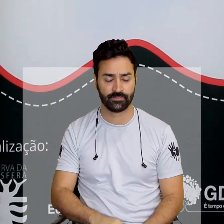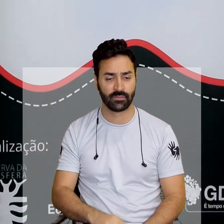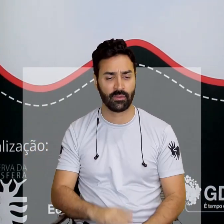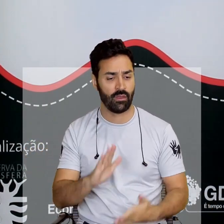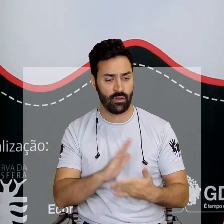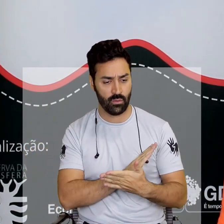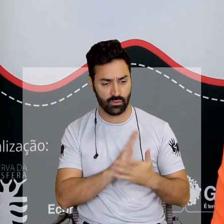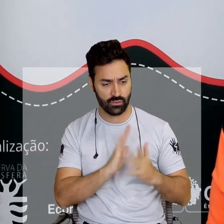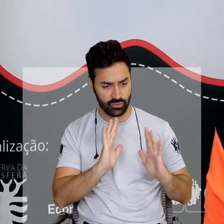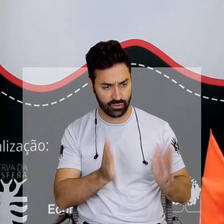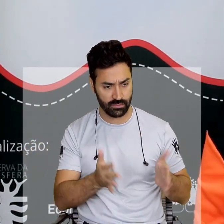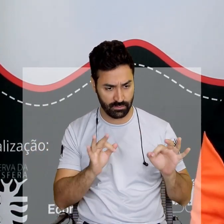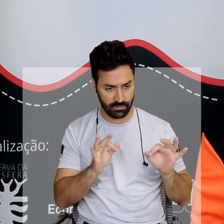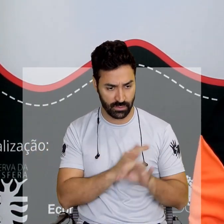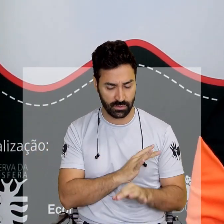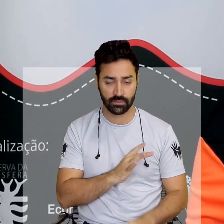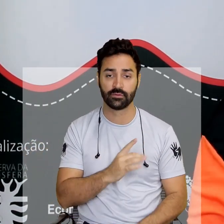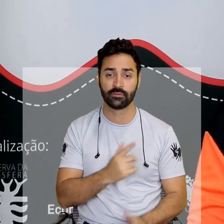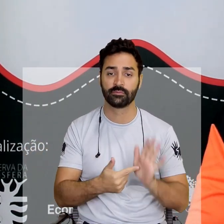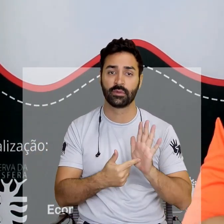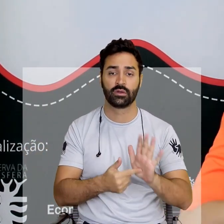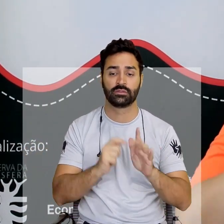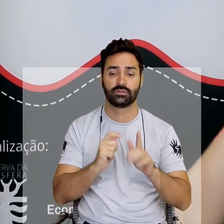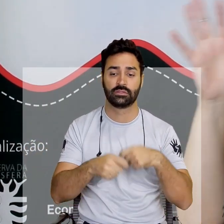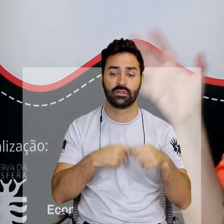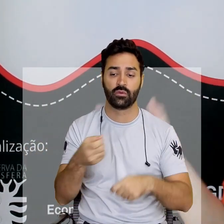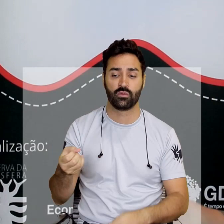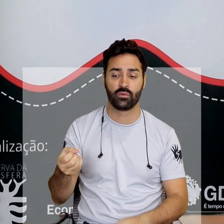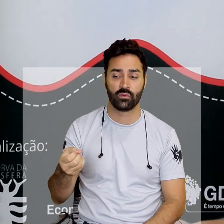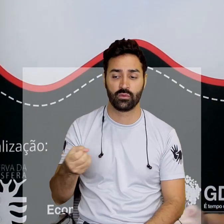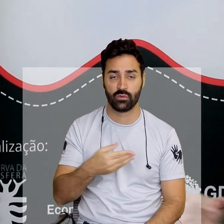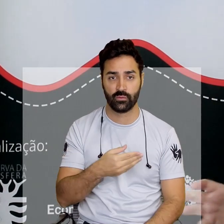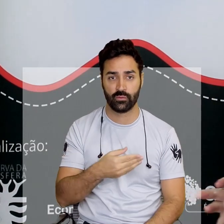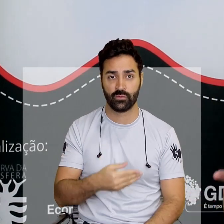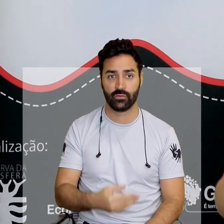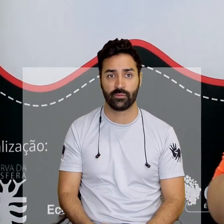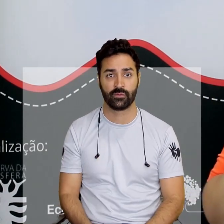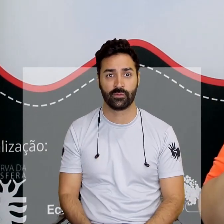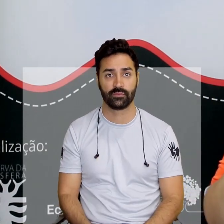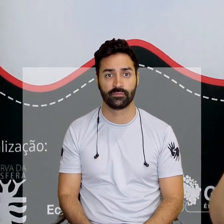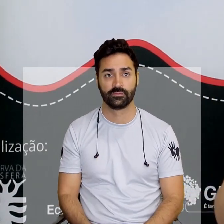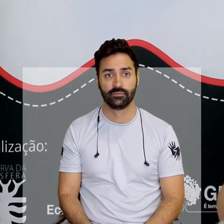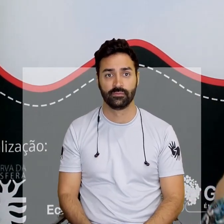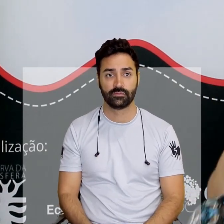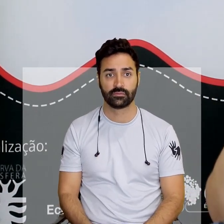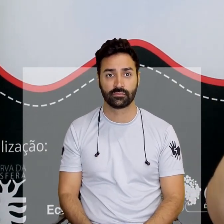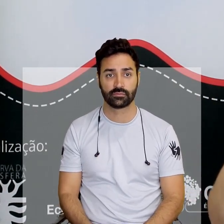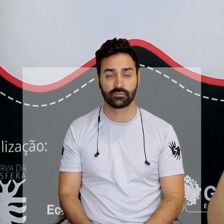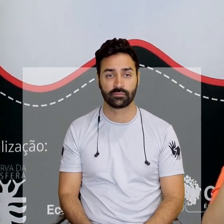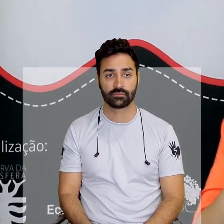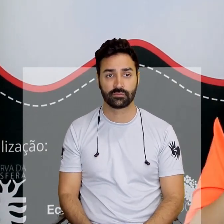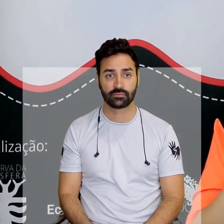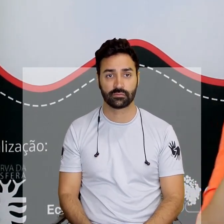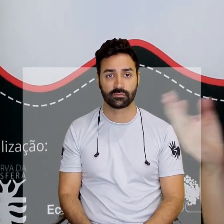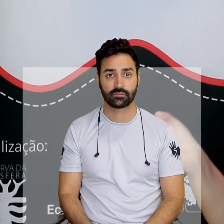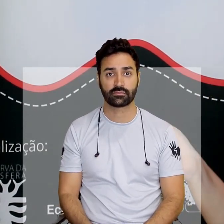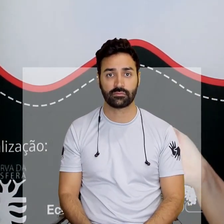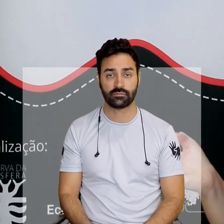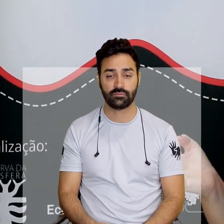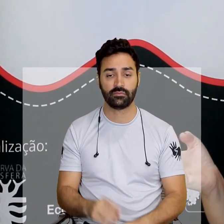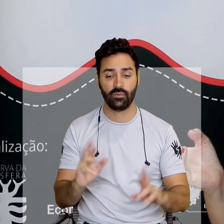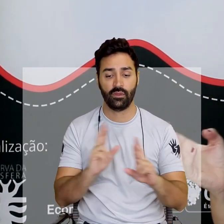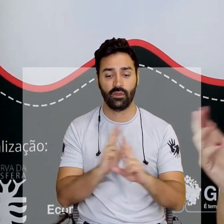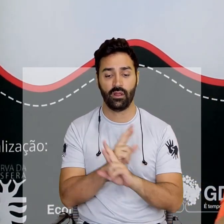ali e vai trazer sinais novos, aqui já em relação a essas relações interpessoais de uma maneira